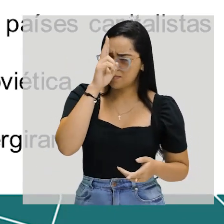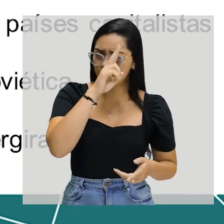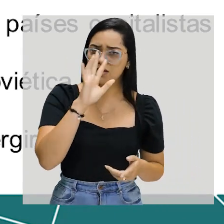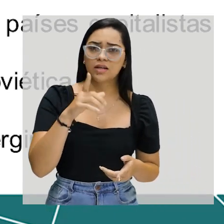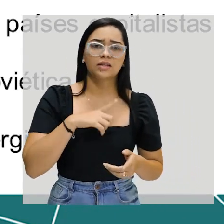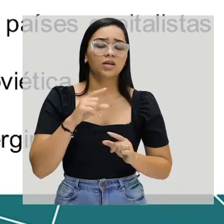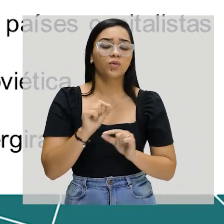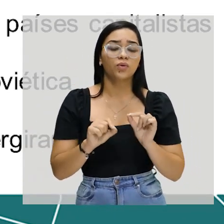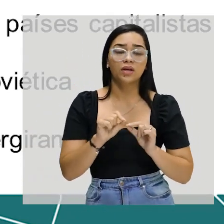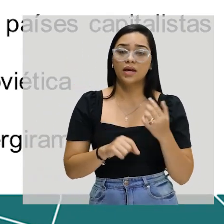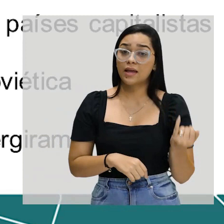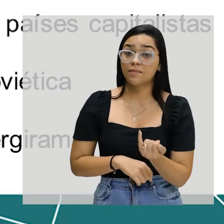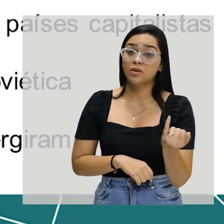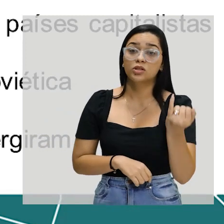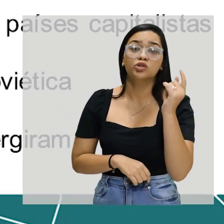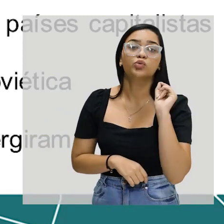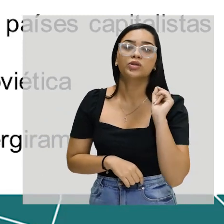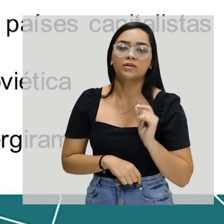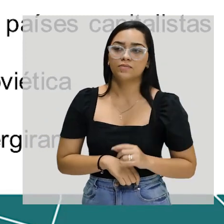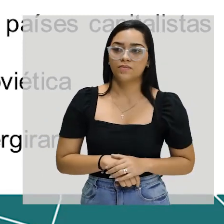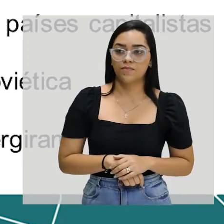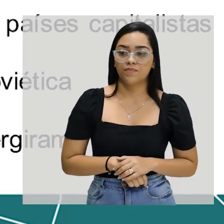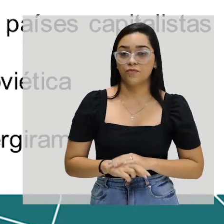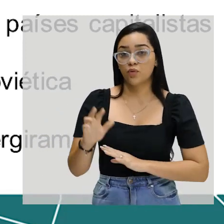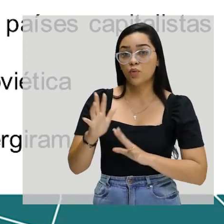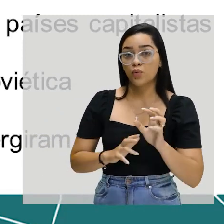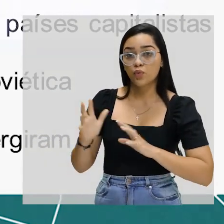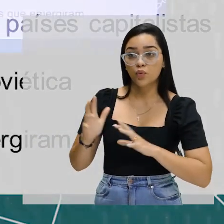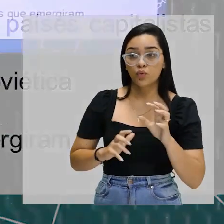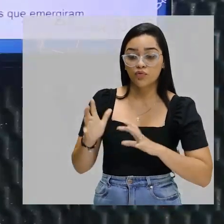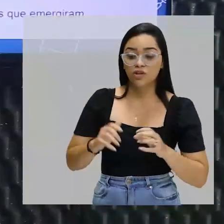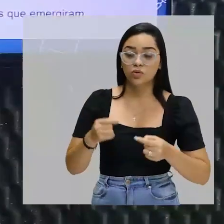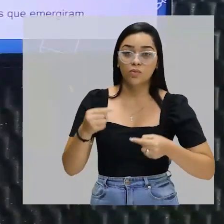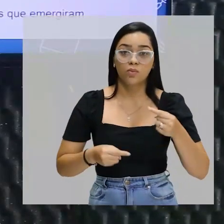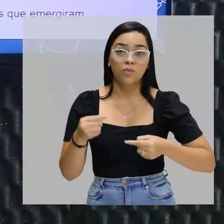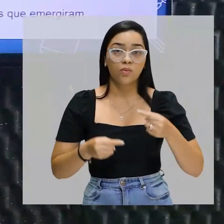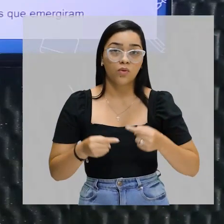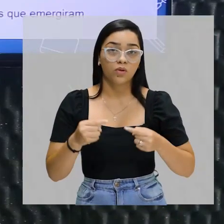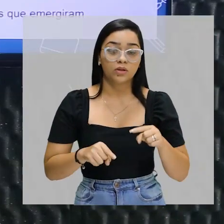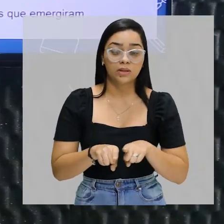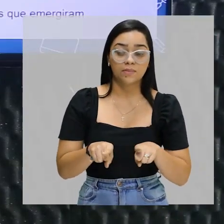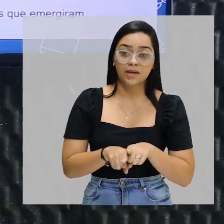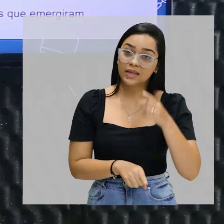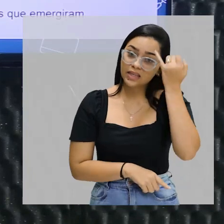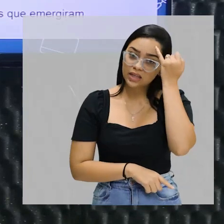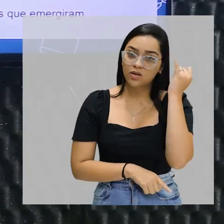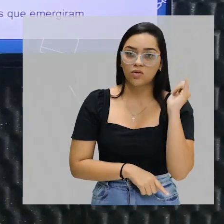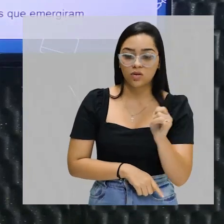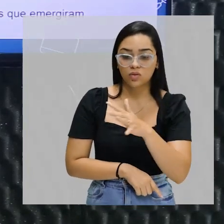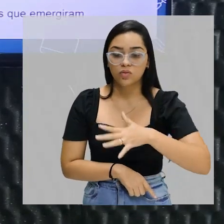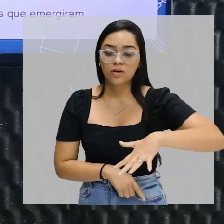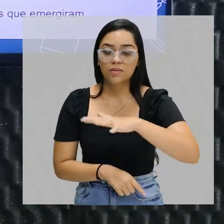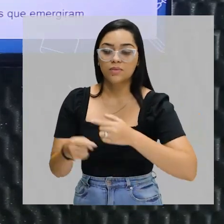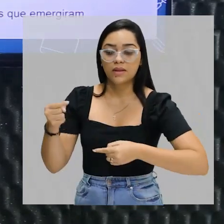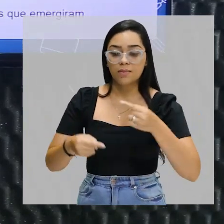daquela relembrada importante o que que foi a Guerra Fria foi um conflito político e ideológico Ou seja no campo